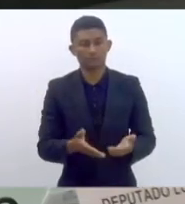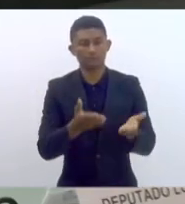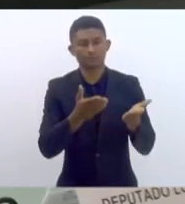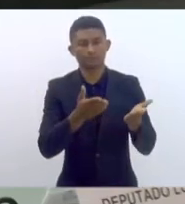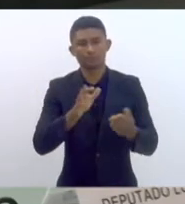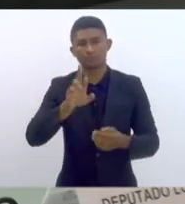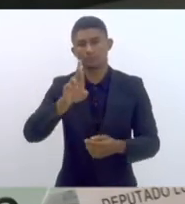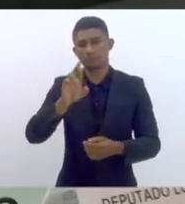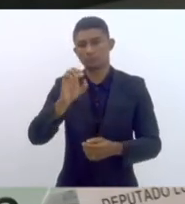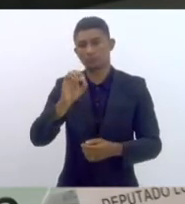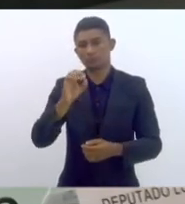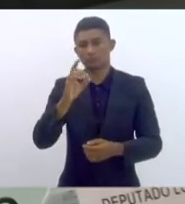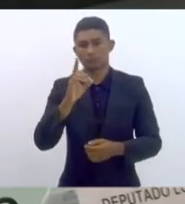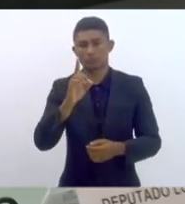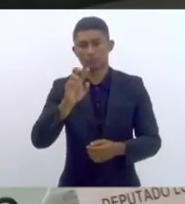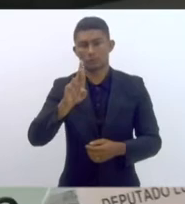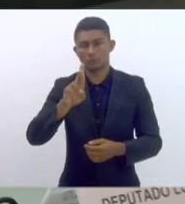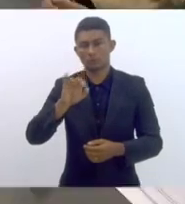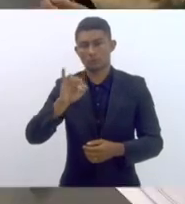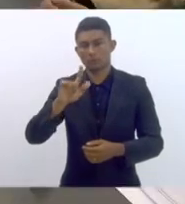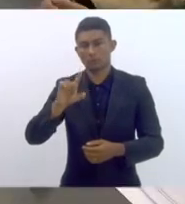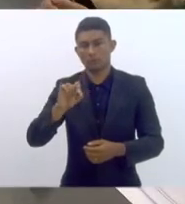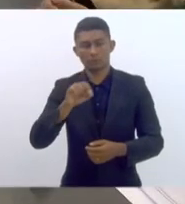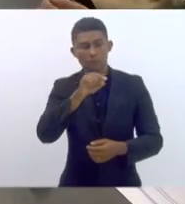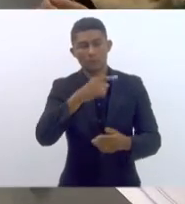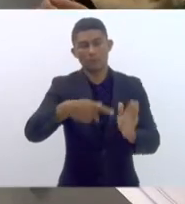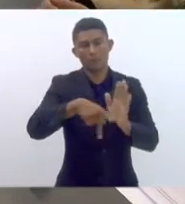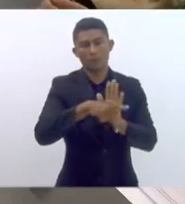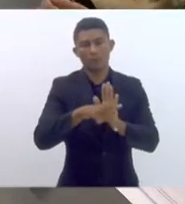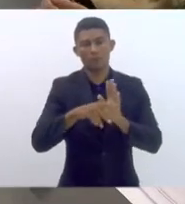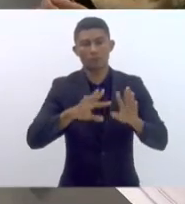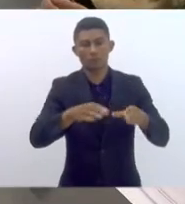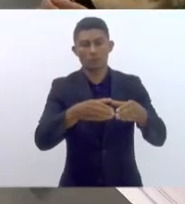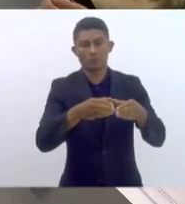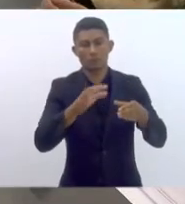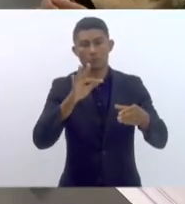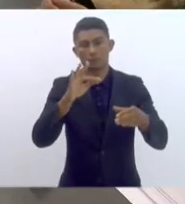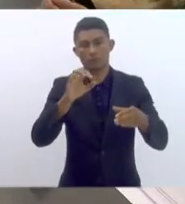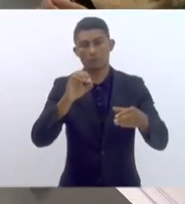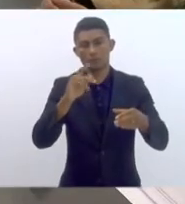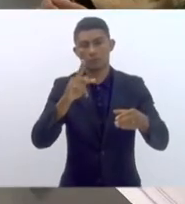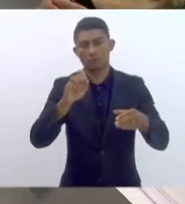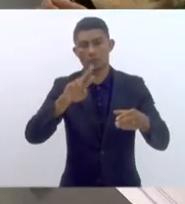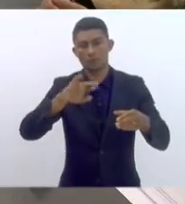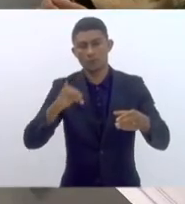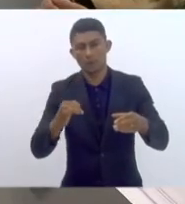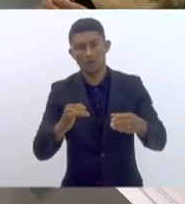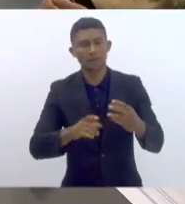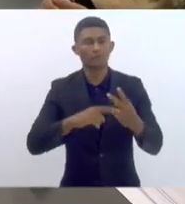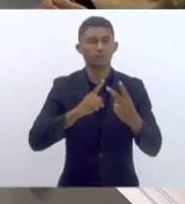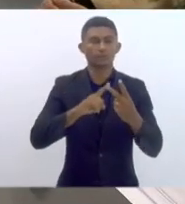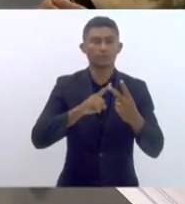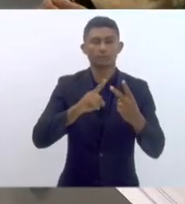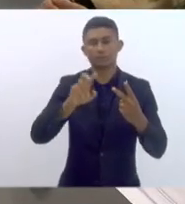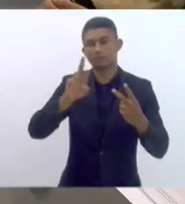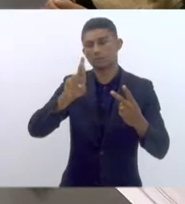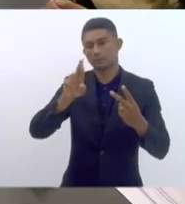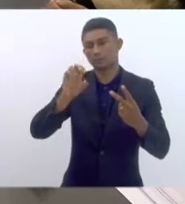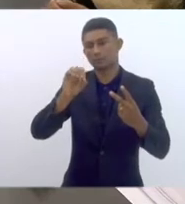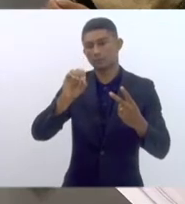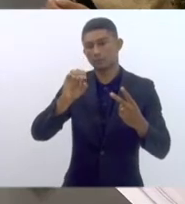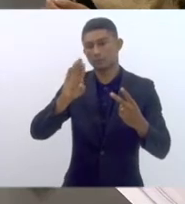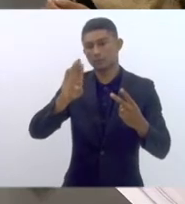Rodrigo Leles, analista da Fosperja, do Roberto Carlos,